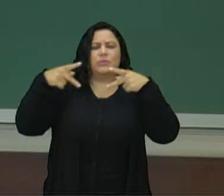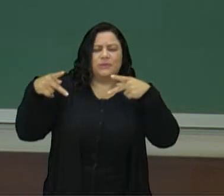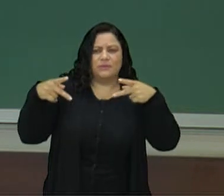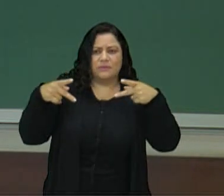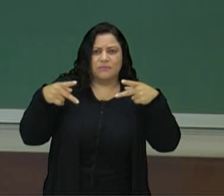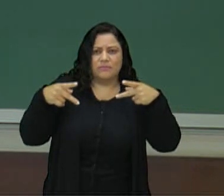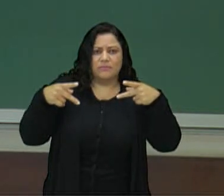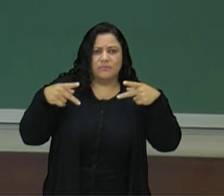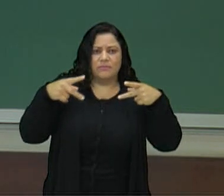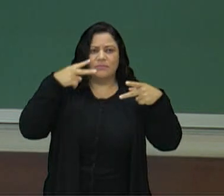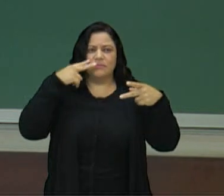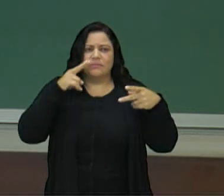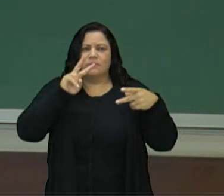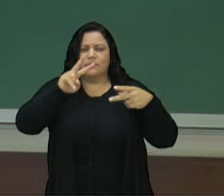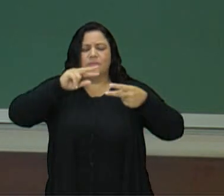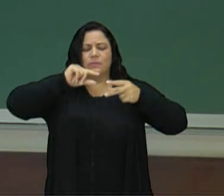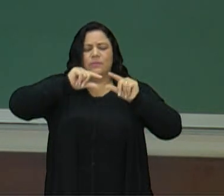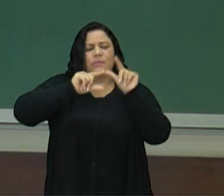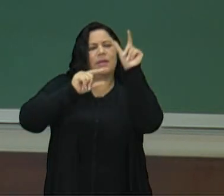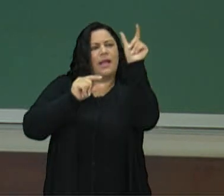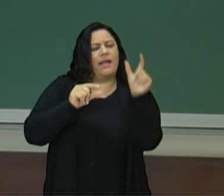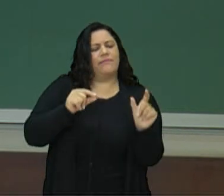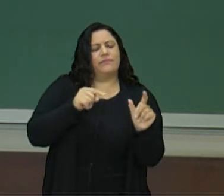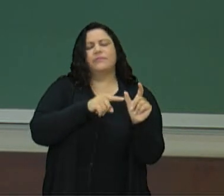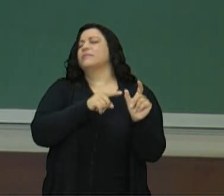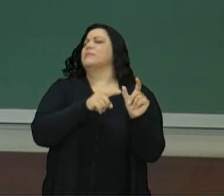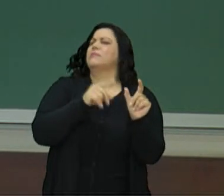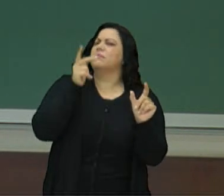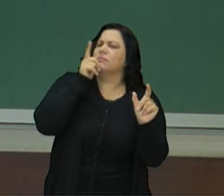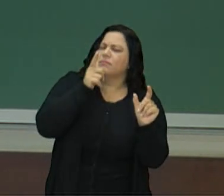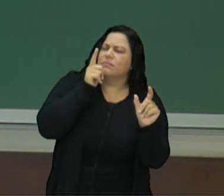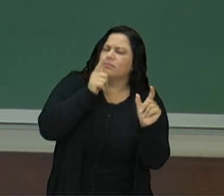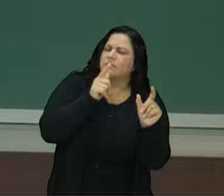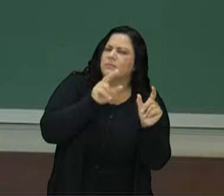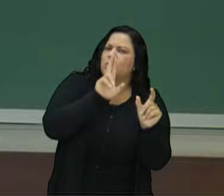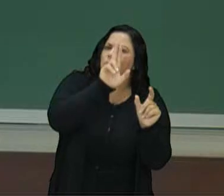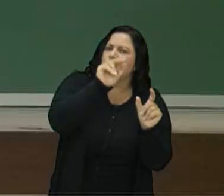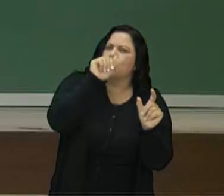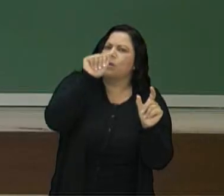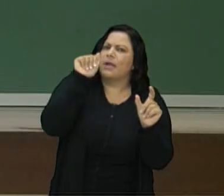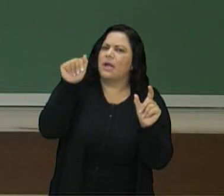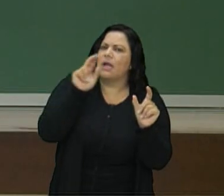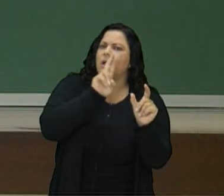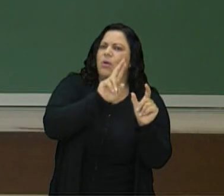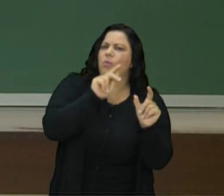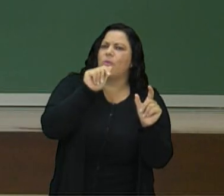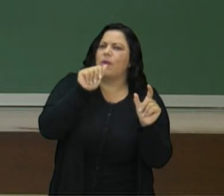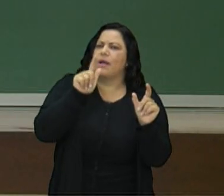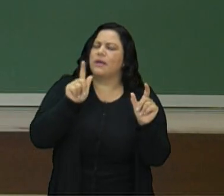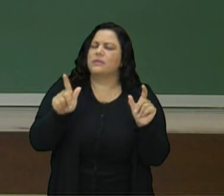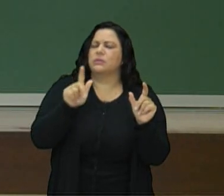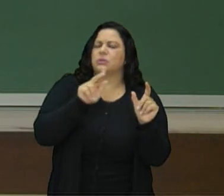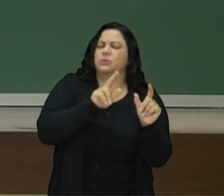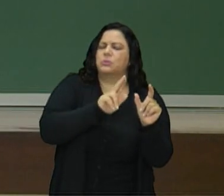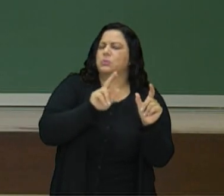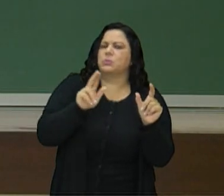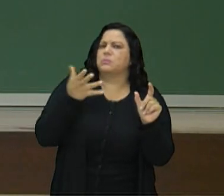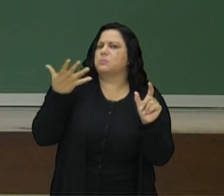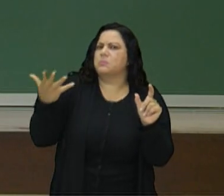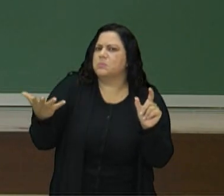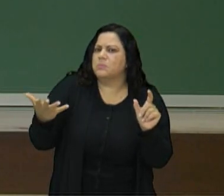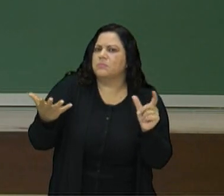proteína, a gente consegue dizer se era UAA, UAG ou UGA? Não, a gente não consegue dizer isso. Então,